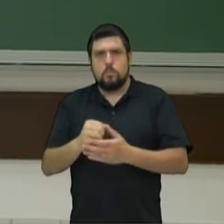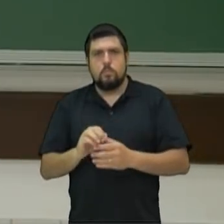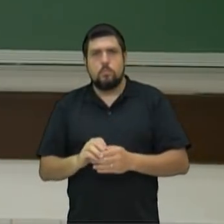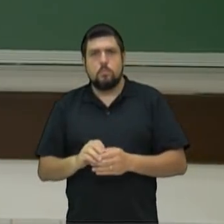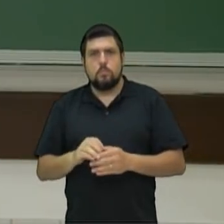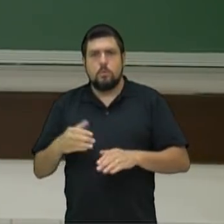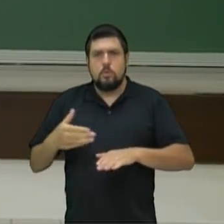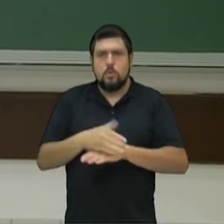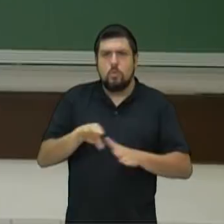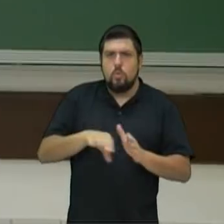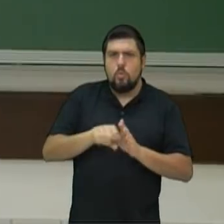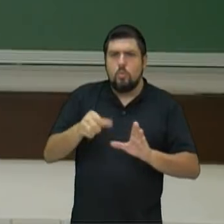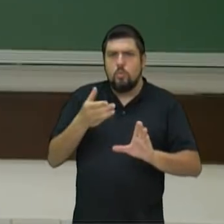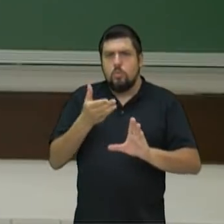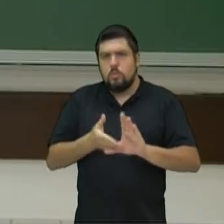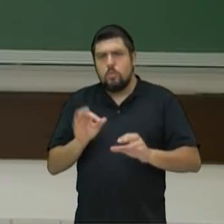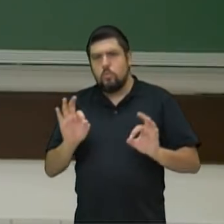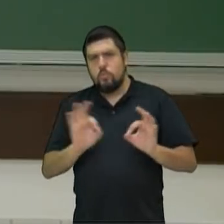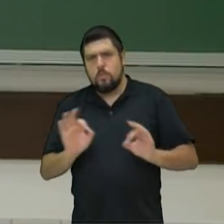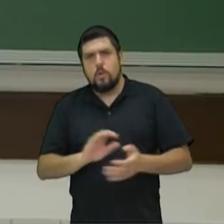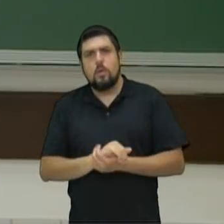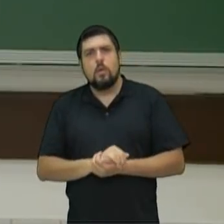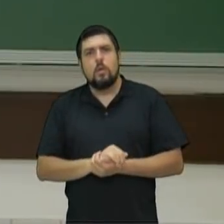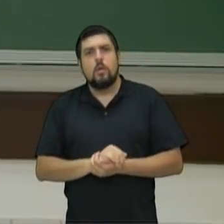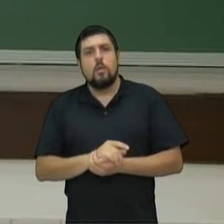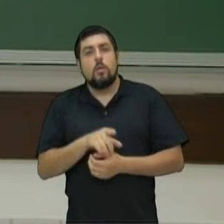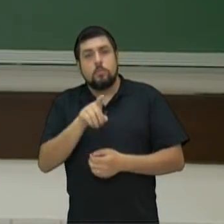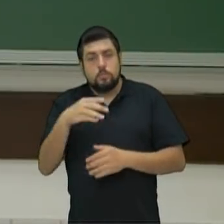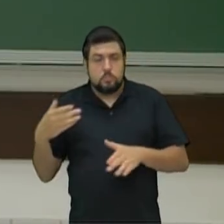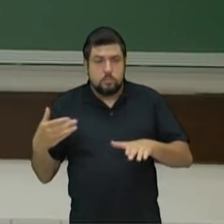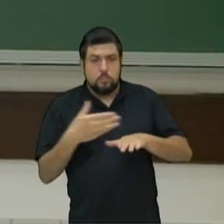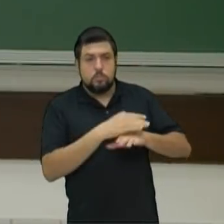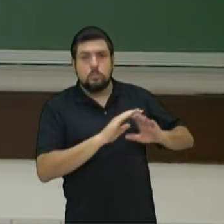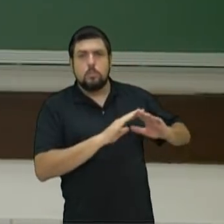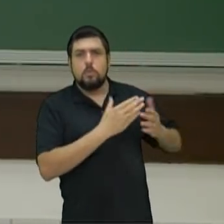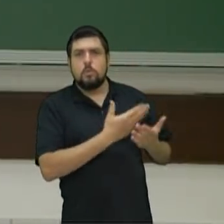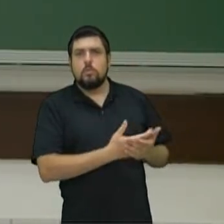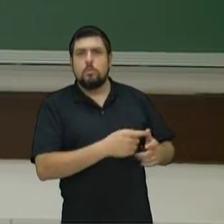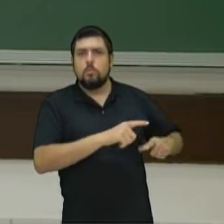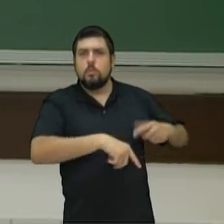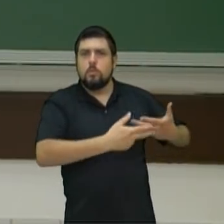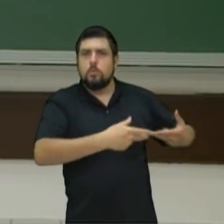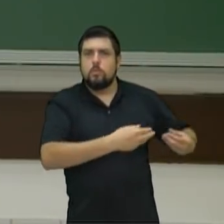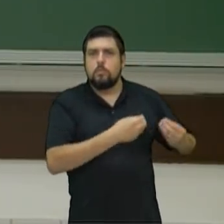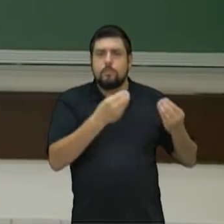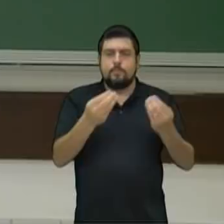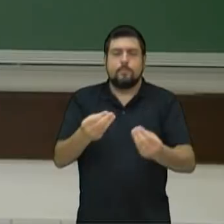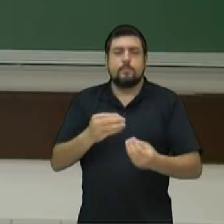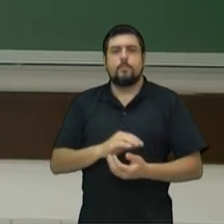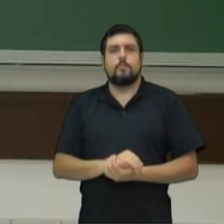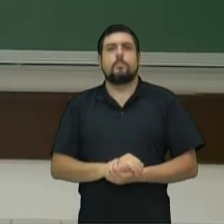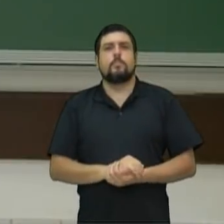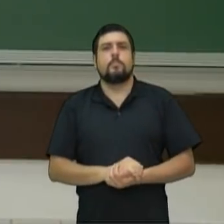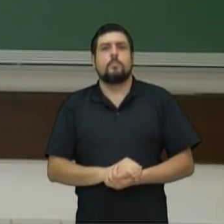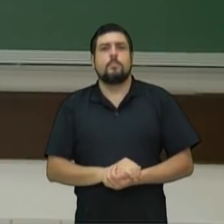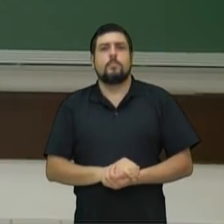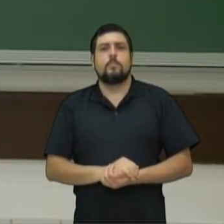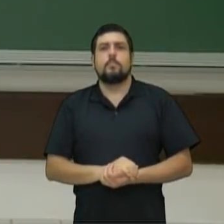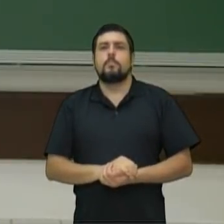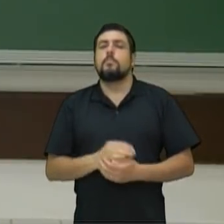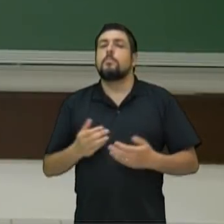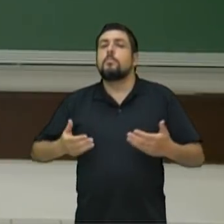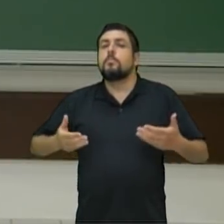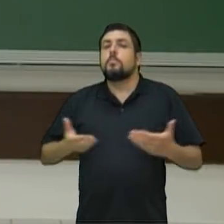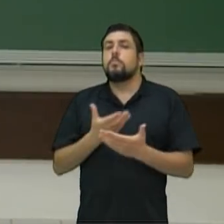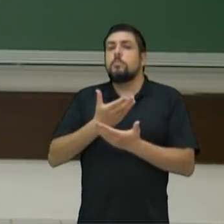que você faz? Se você por algum motivo não acessa o Google Classroom, vá até a escola lá, que eles vão te oferecer o material, eles vão te ajudar, ok? Hoje, pessoal, o que nós